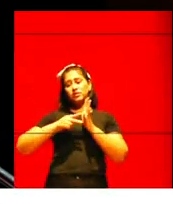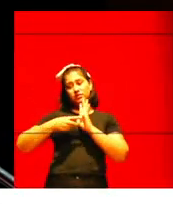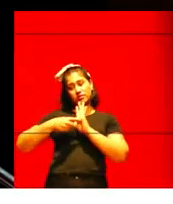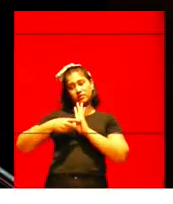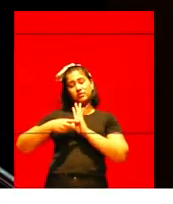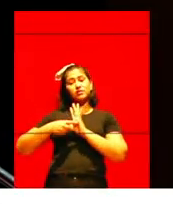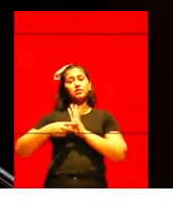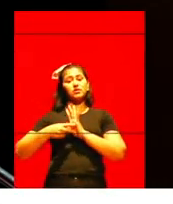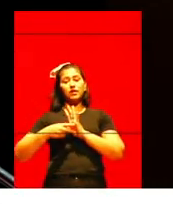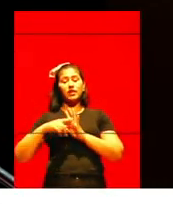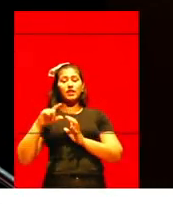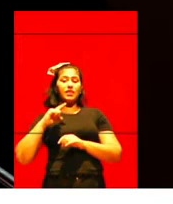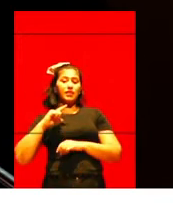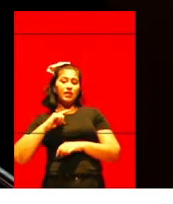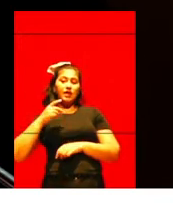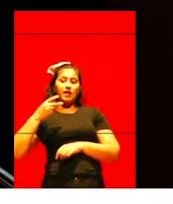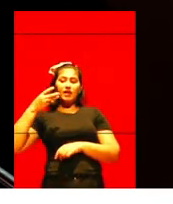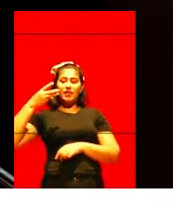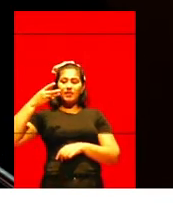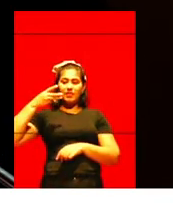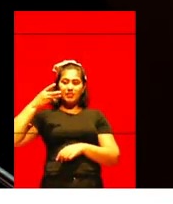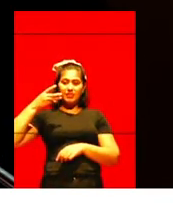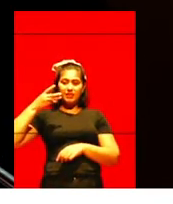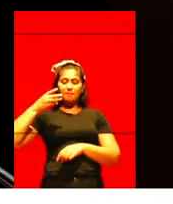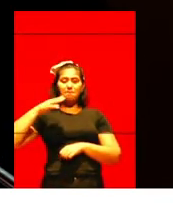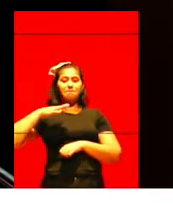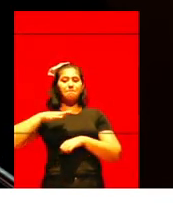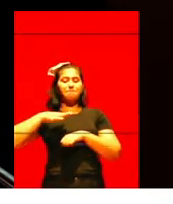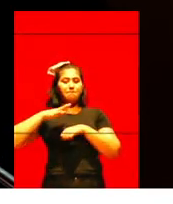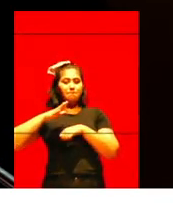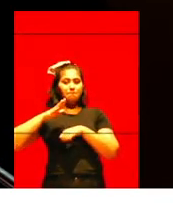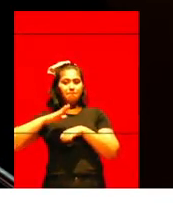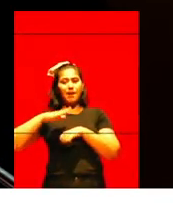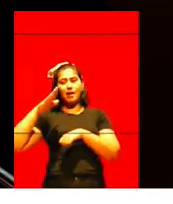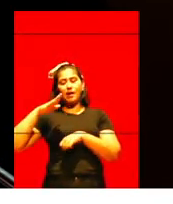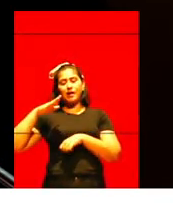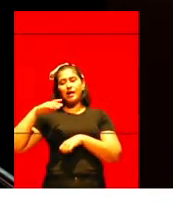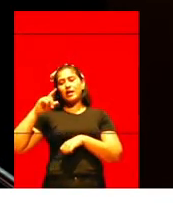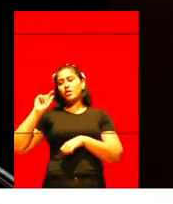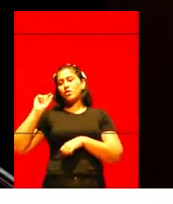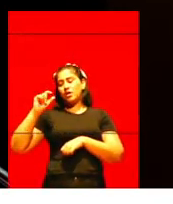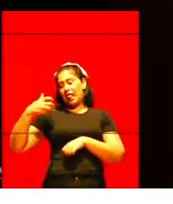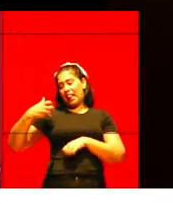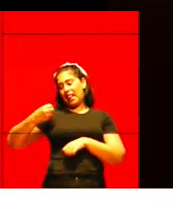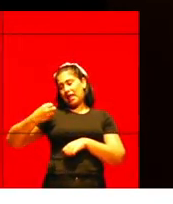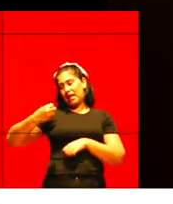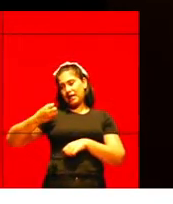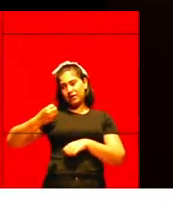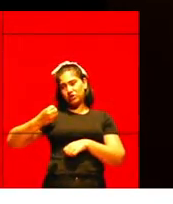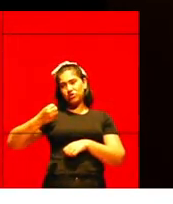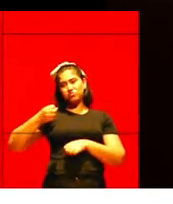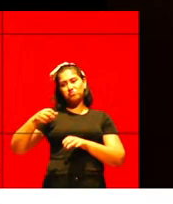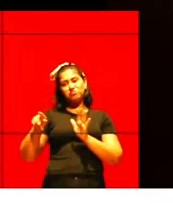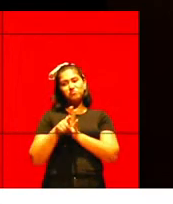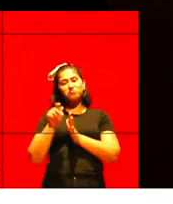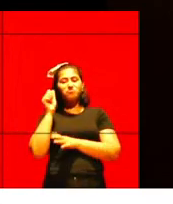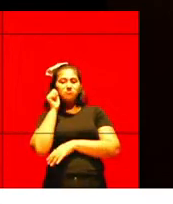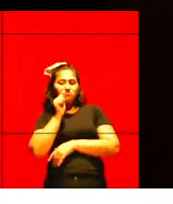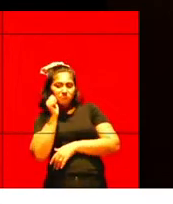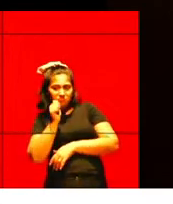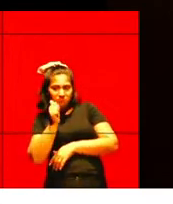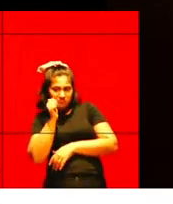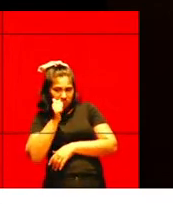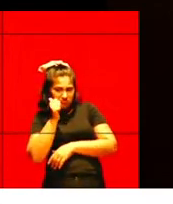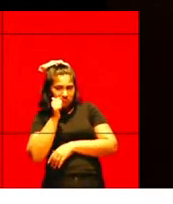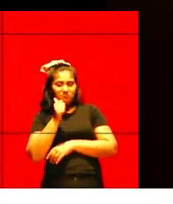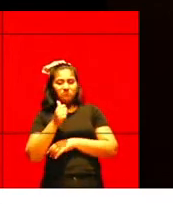compõem o terceiro material mais abundante do leite materno. Só que esse HMO,